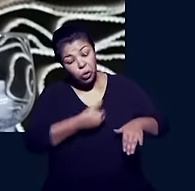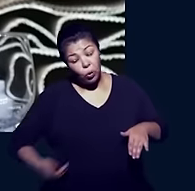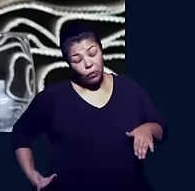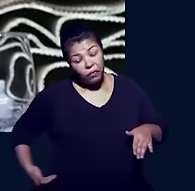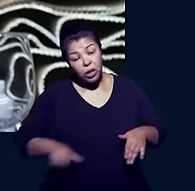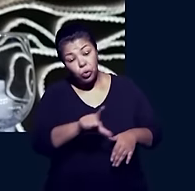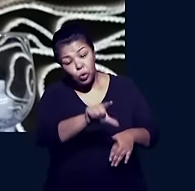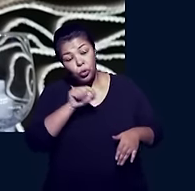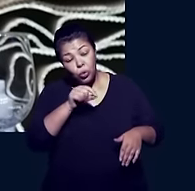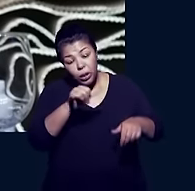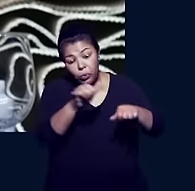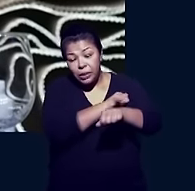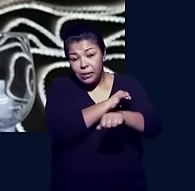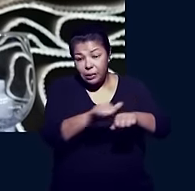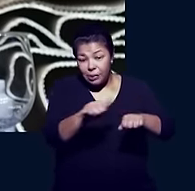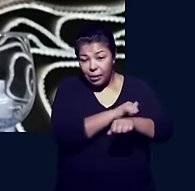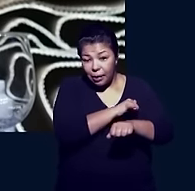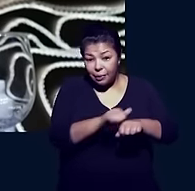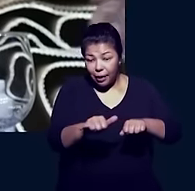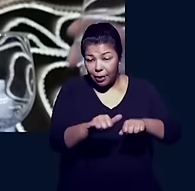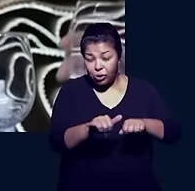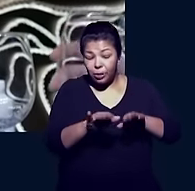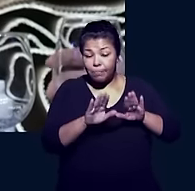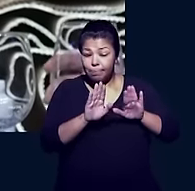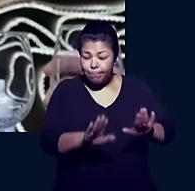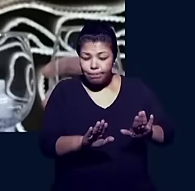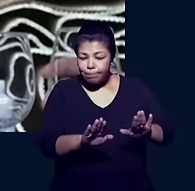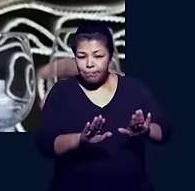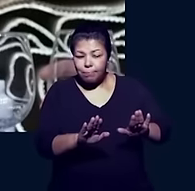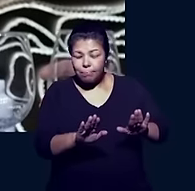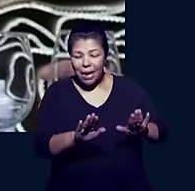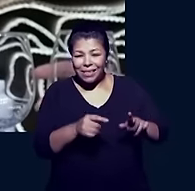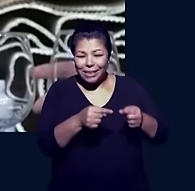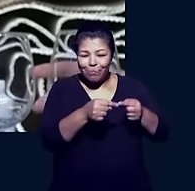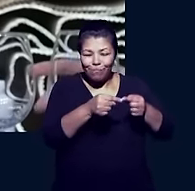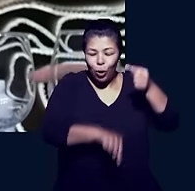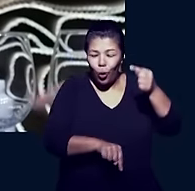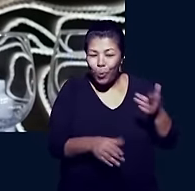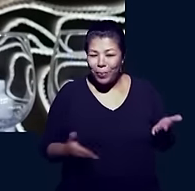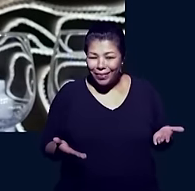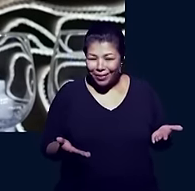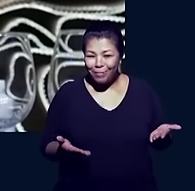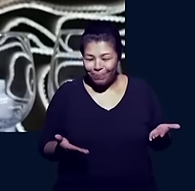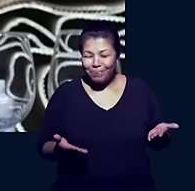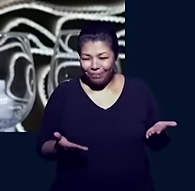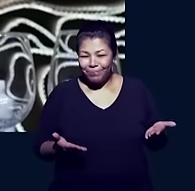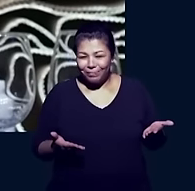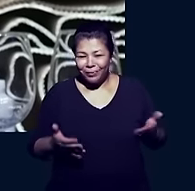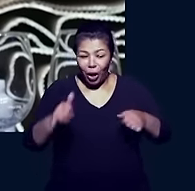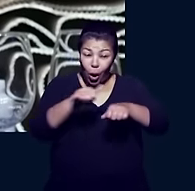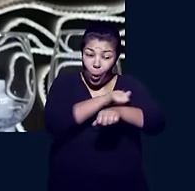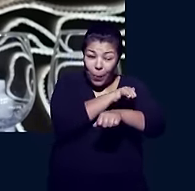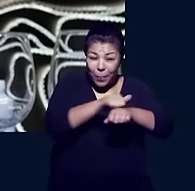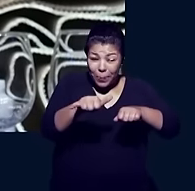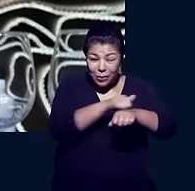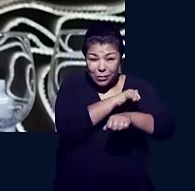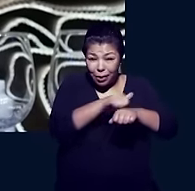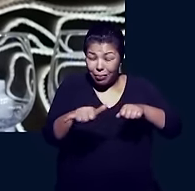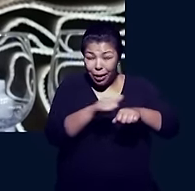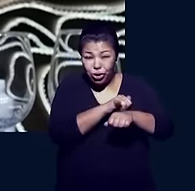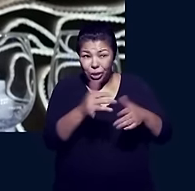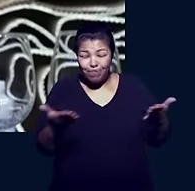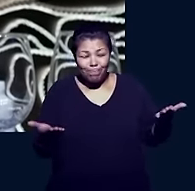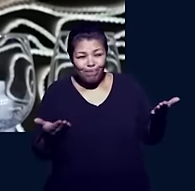que a história e a literatura Econômica diz que ela muito chance de não dar certo que é a estratégia de um ajuste feito pelo lado da